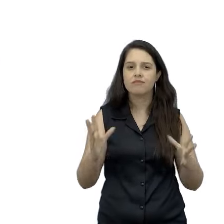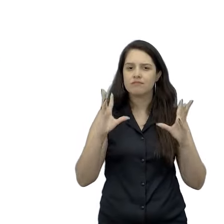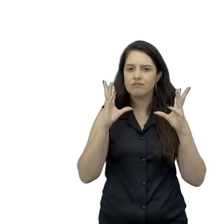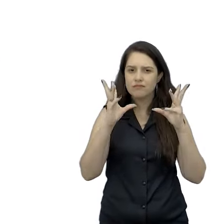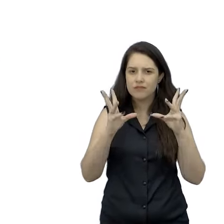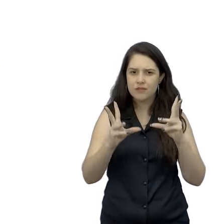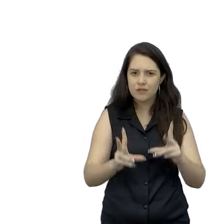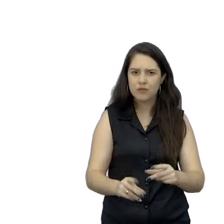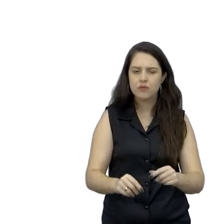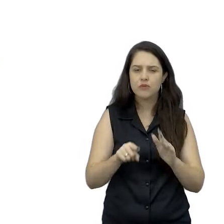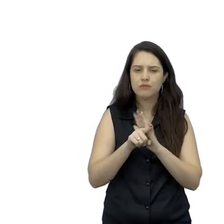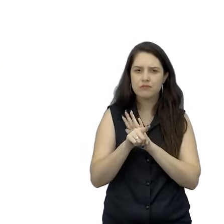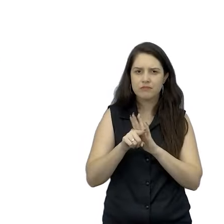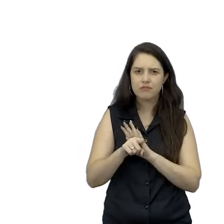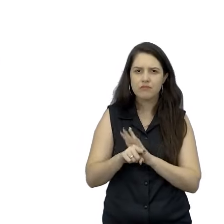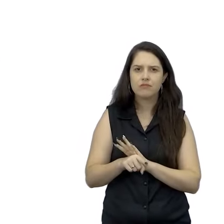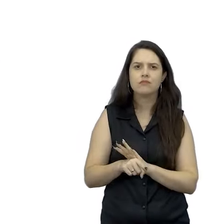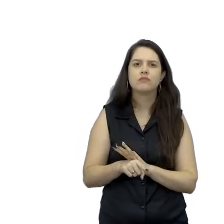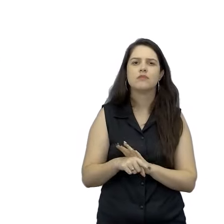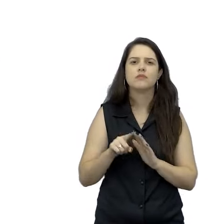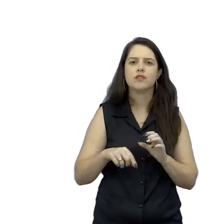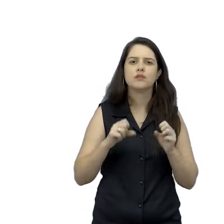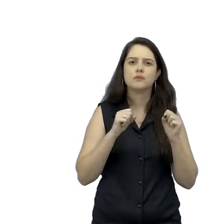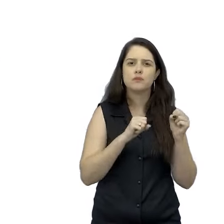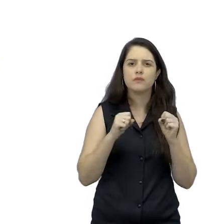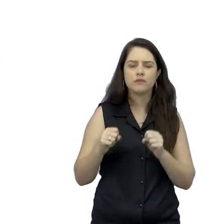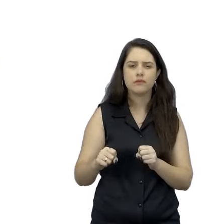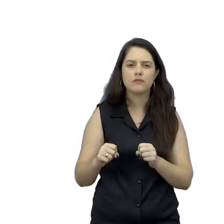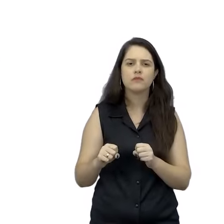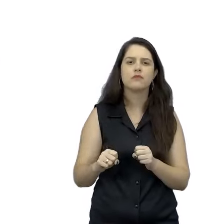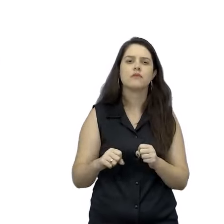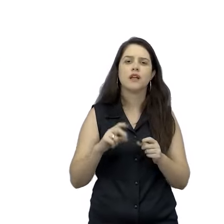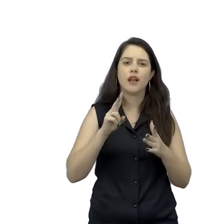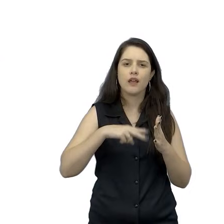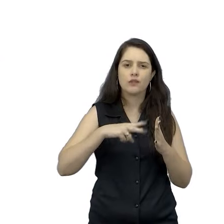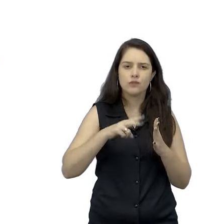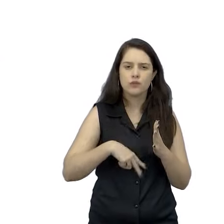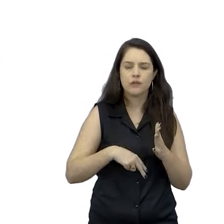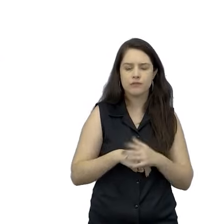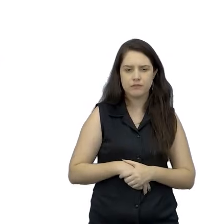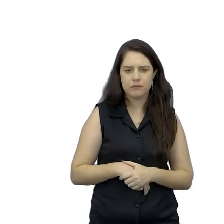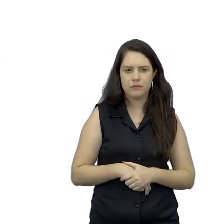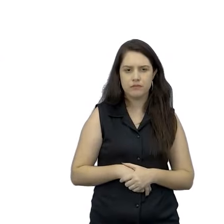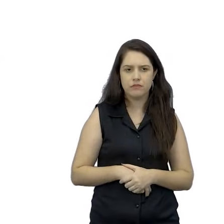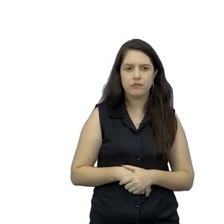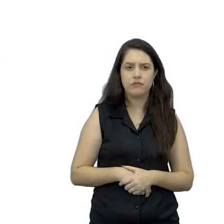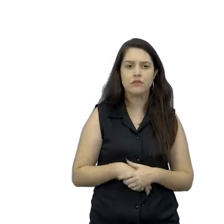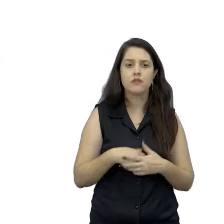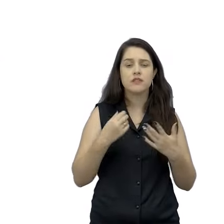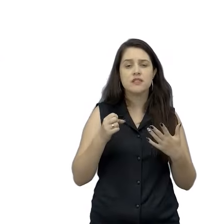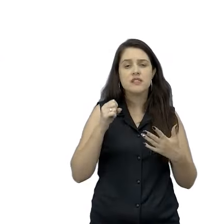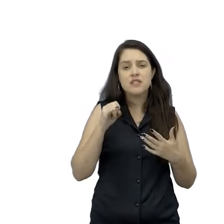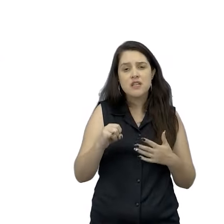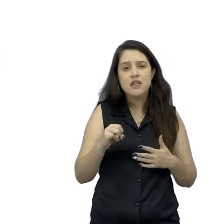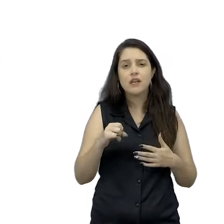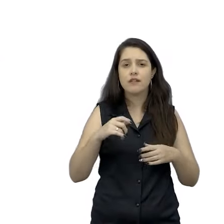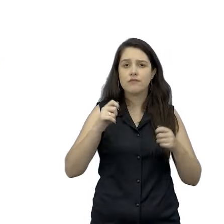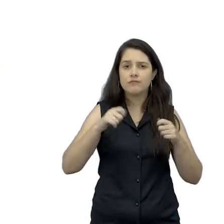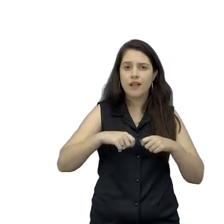significa que ele desenvolveu a competência leitora, né? E então é necessário utilizar